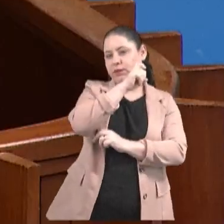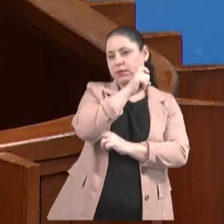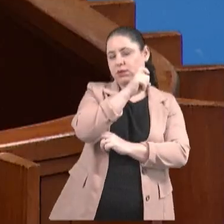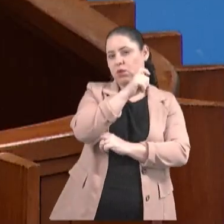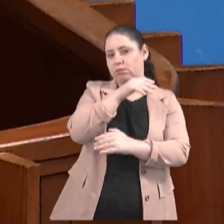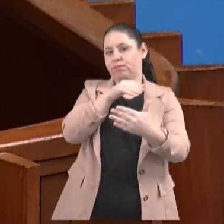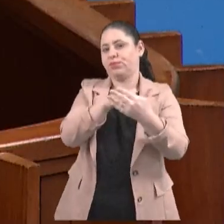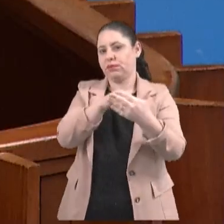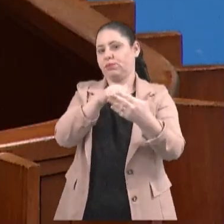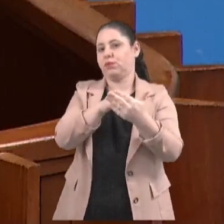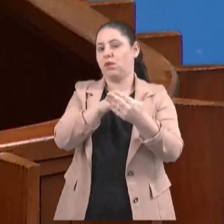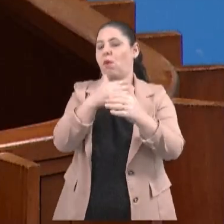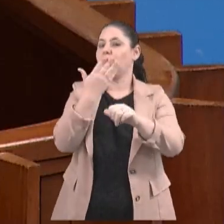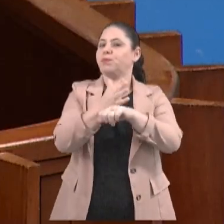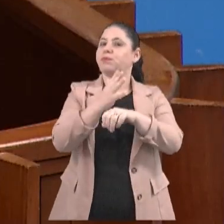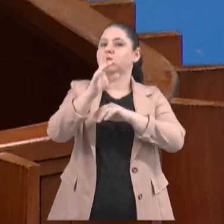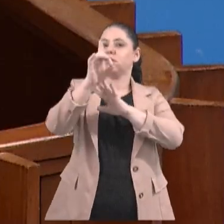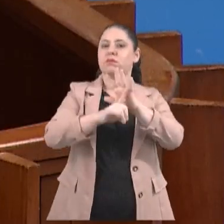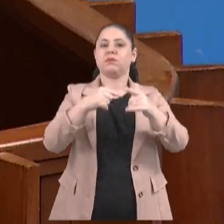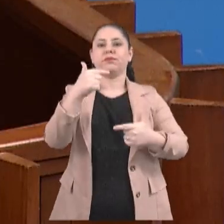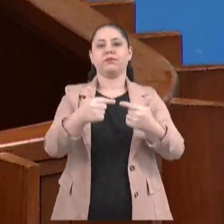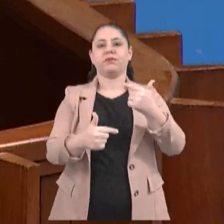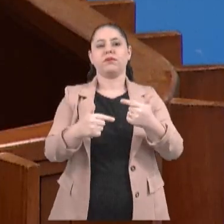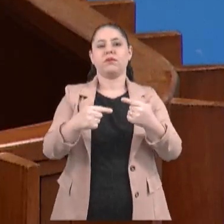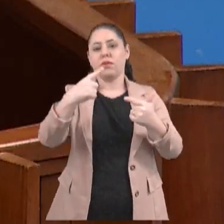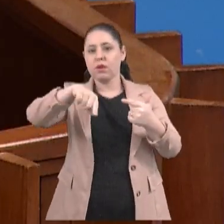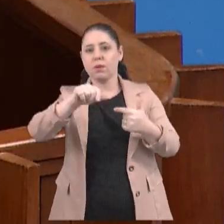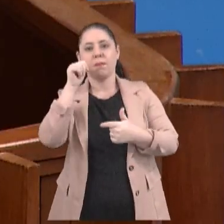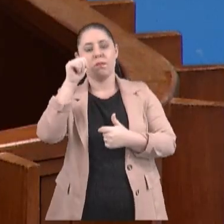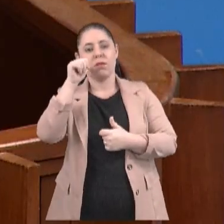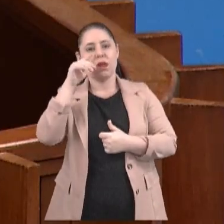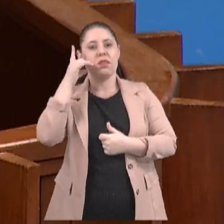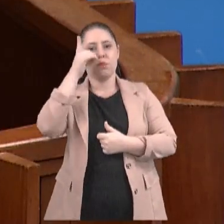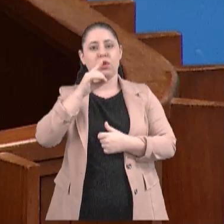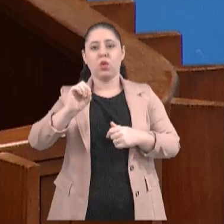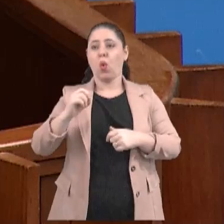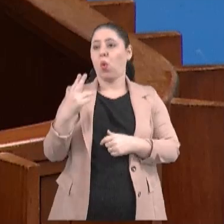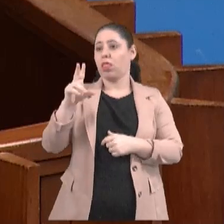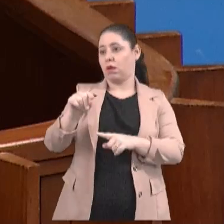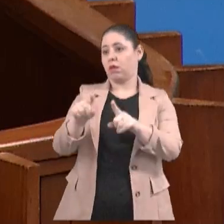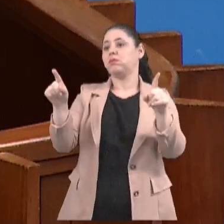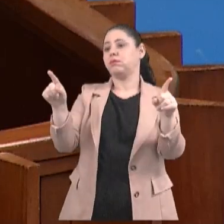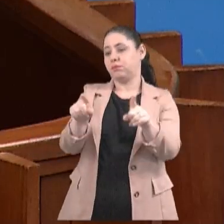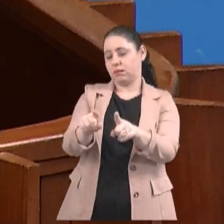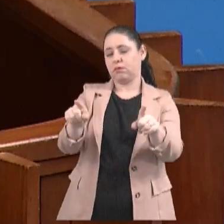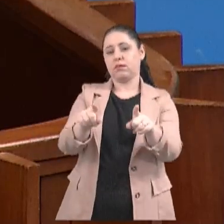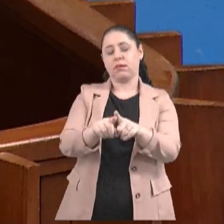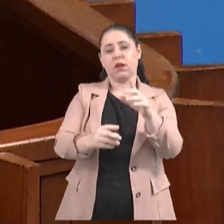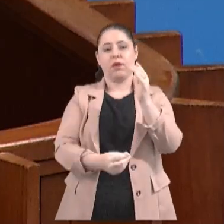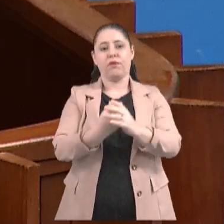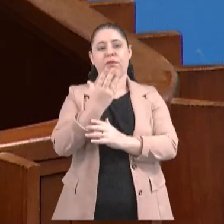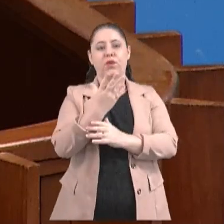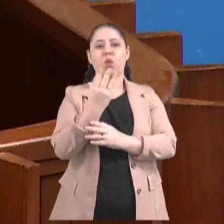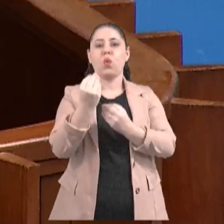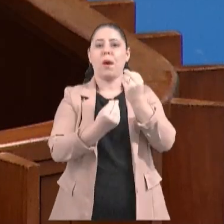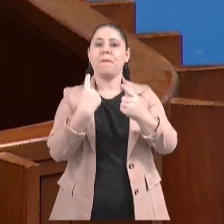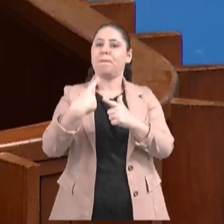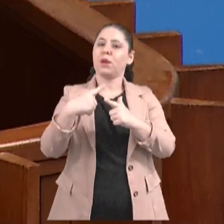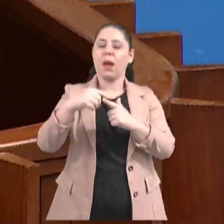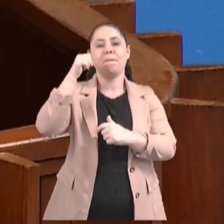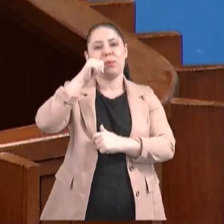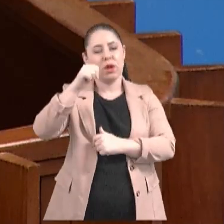restringir o exercício dos direitos políticos das mulheres parlamentares ou não, fundada em sua condição de